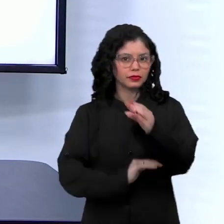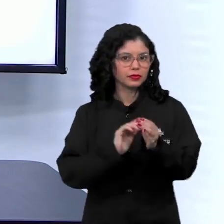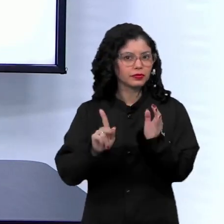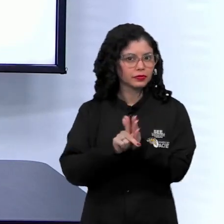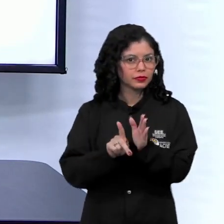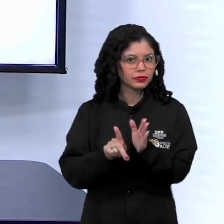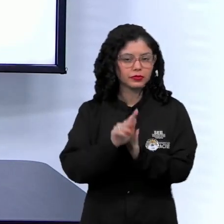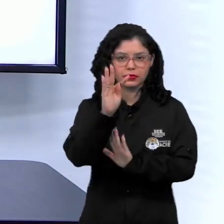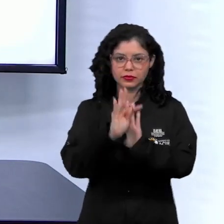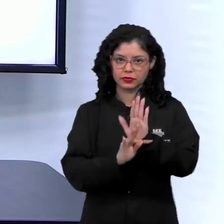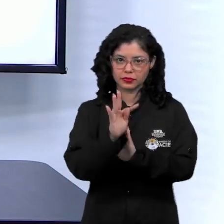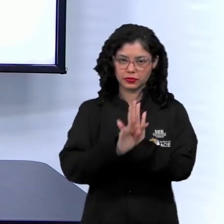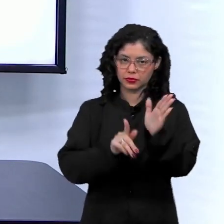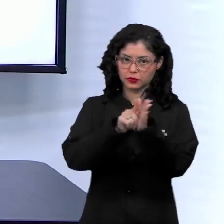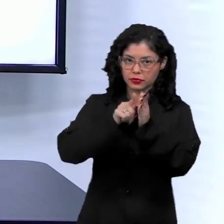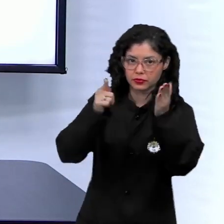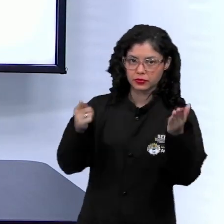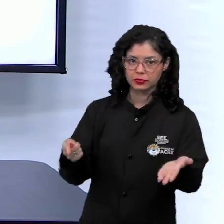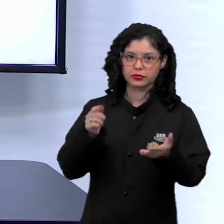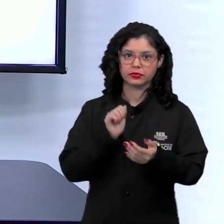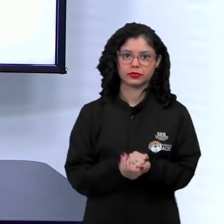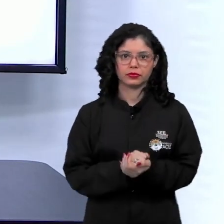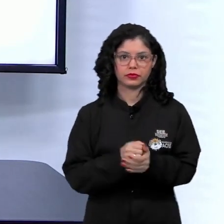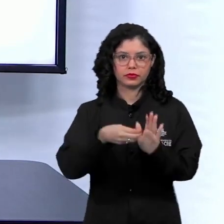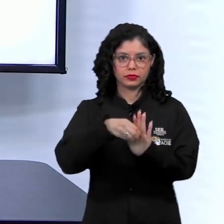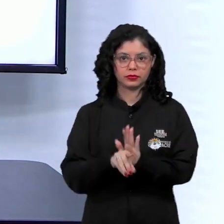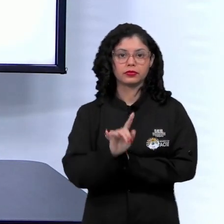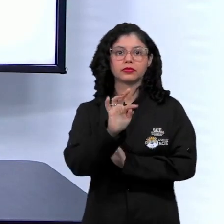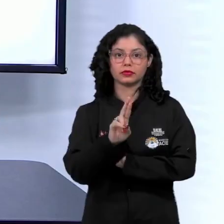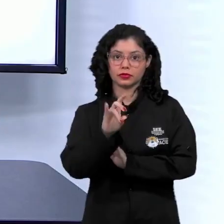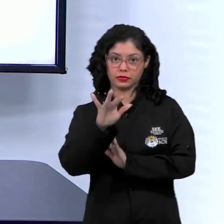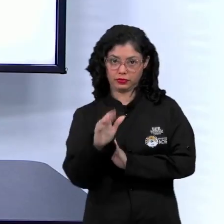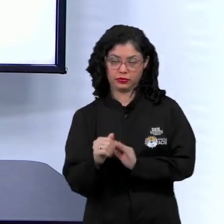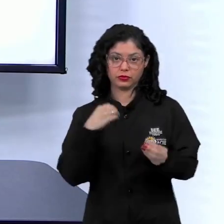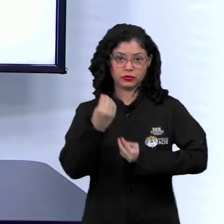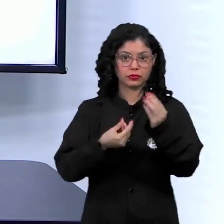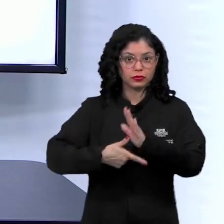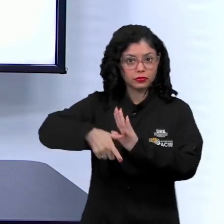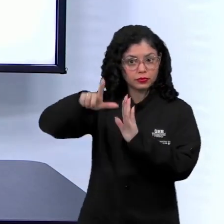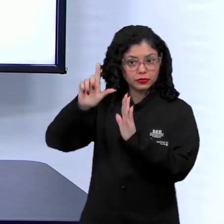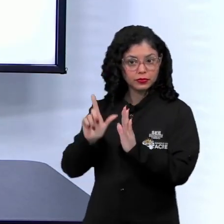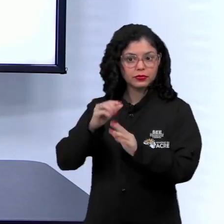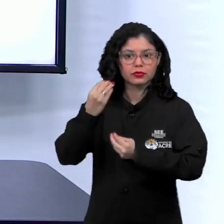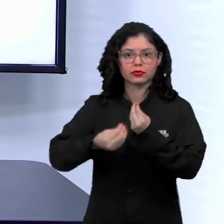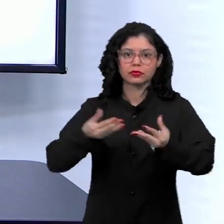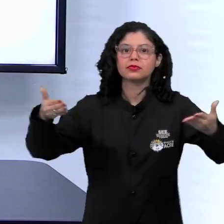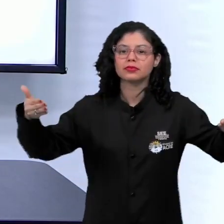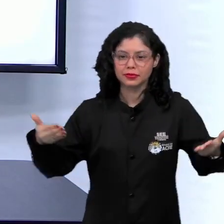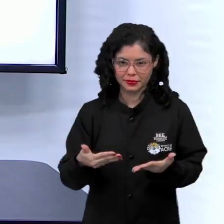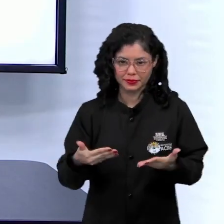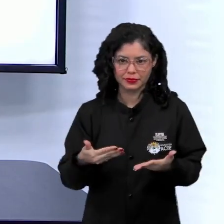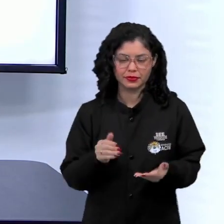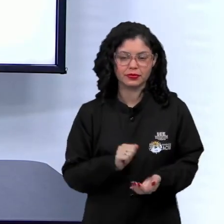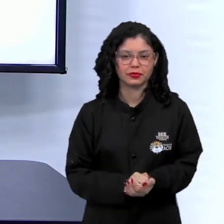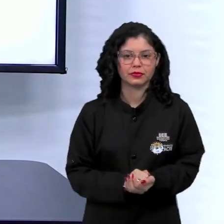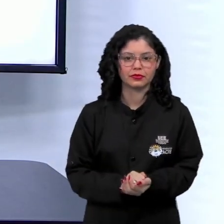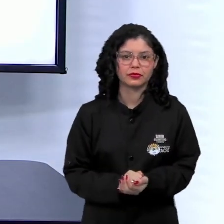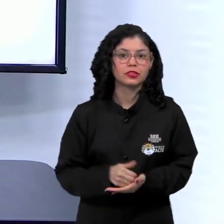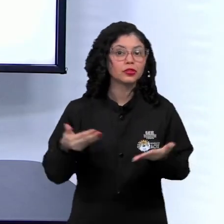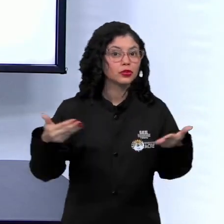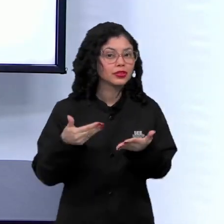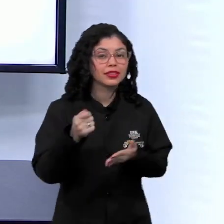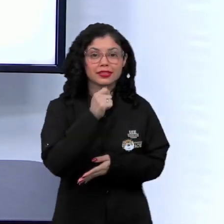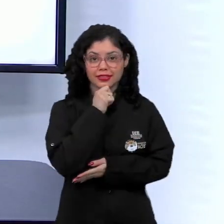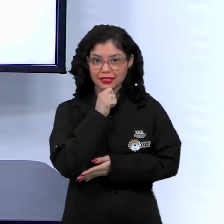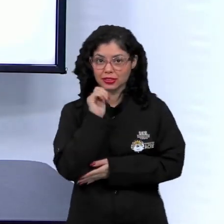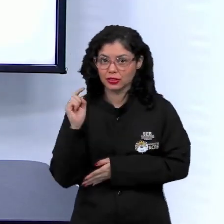circulação dos textos jornalísticos, midiáticos, como era antes e como é agora, atualmente